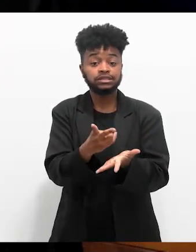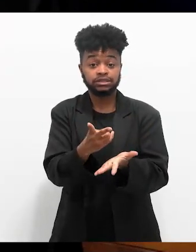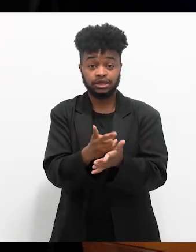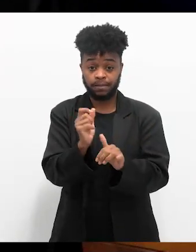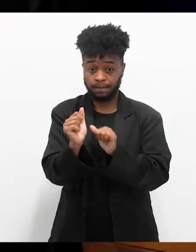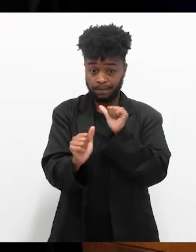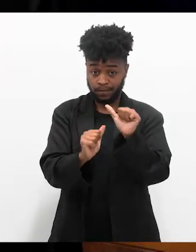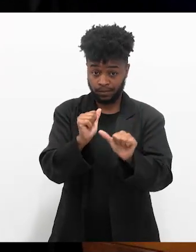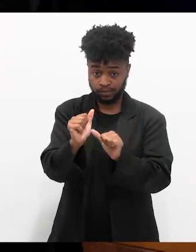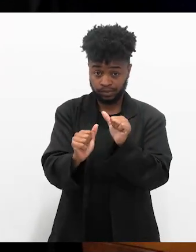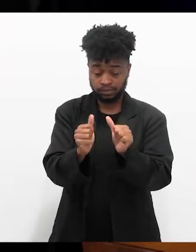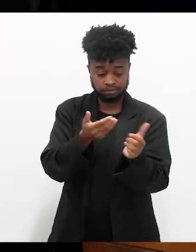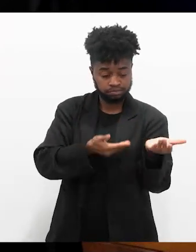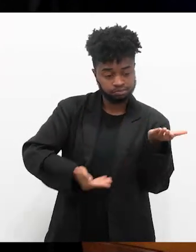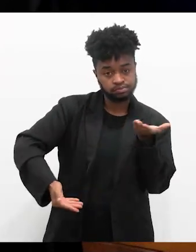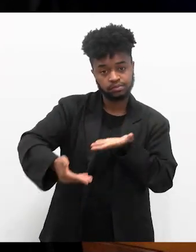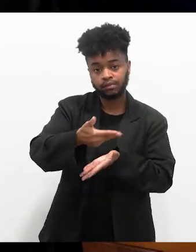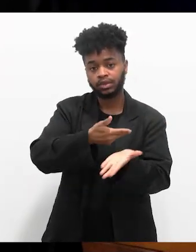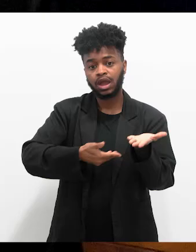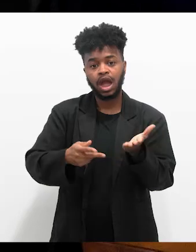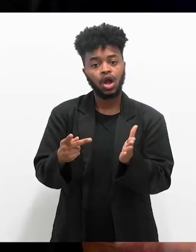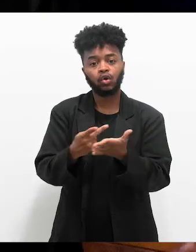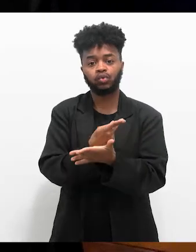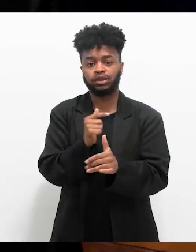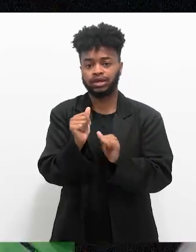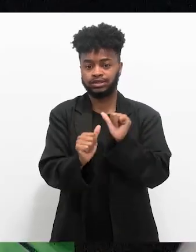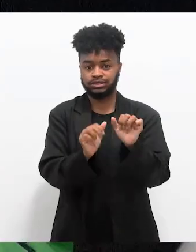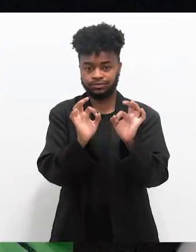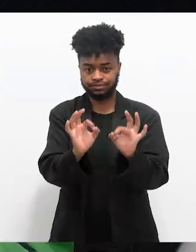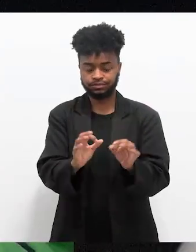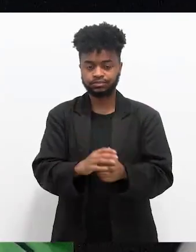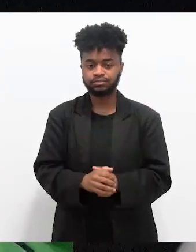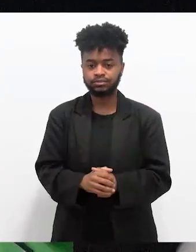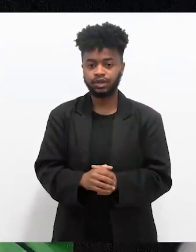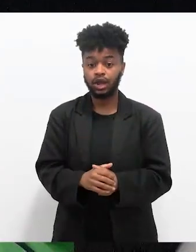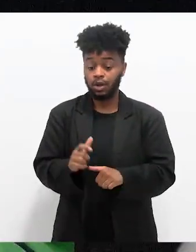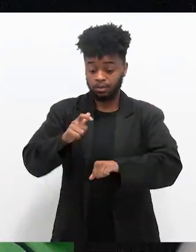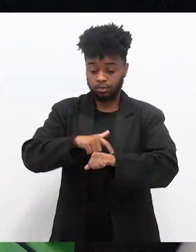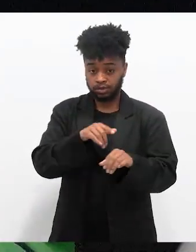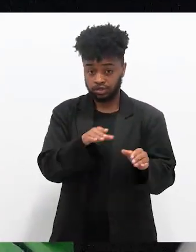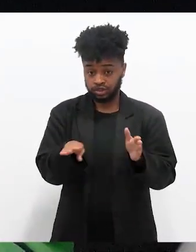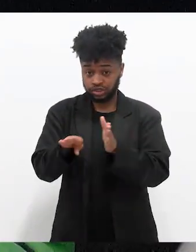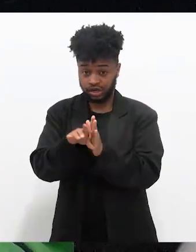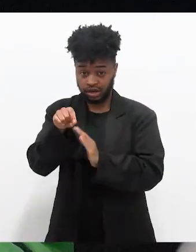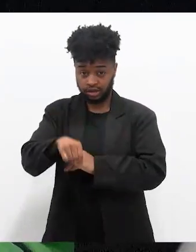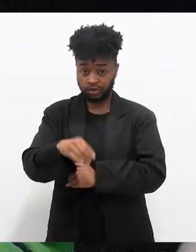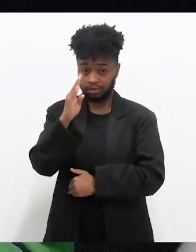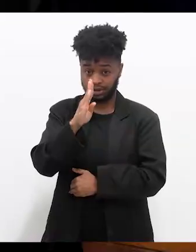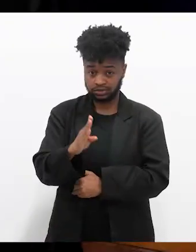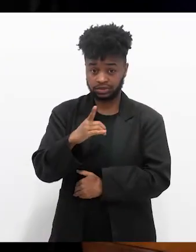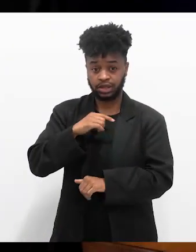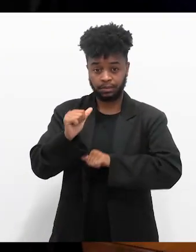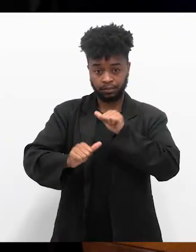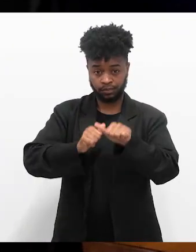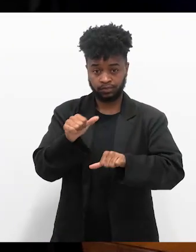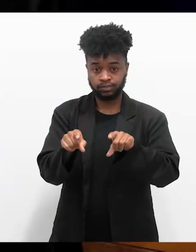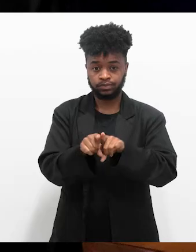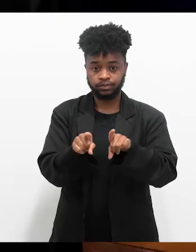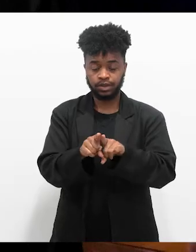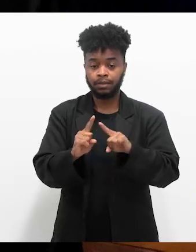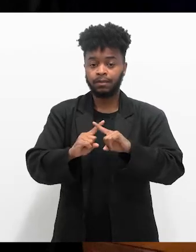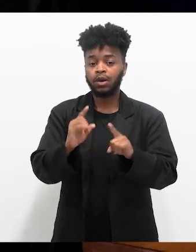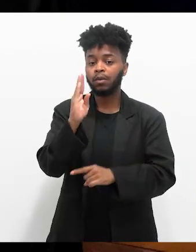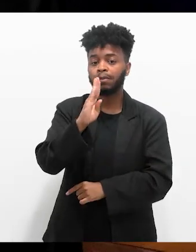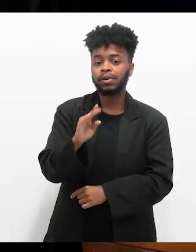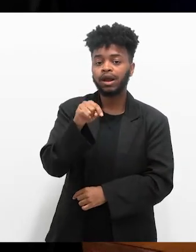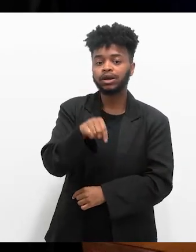todo esse intercâmbio acontece essa modificação. E aí, quando ele vem para o Brasil, ele tem outra mudança. O brasileiro consegue